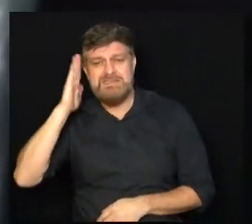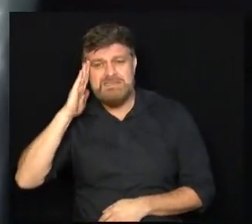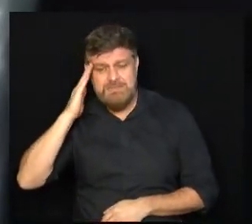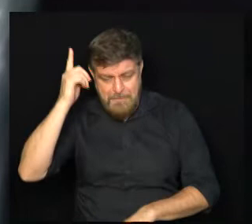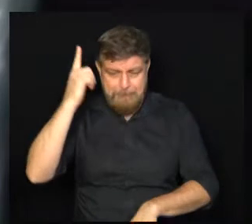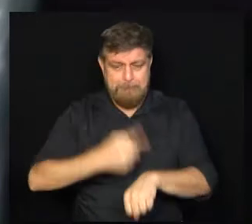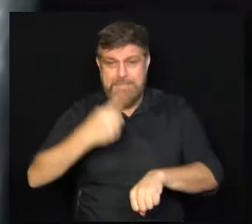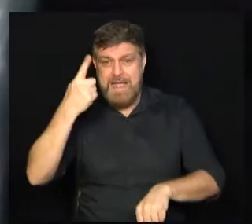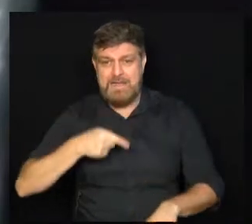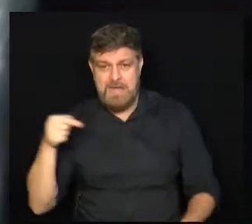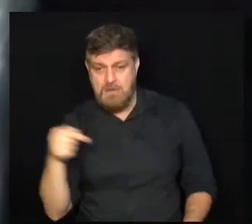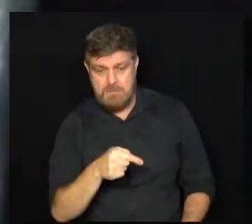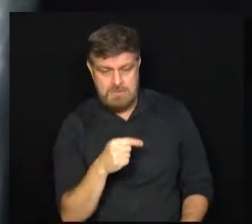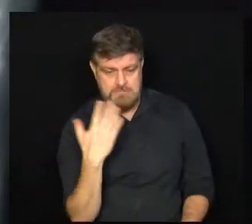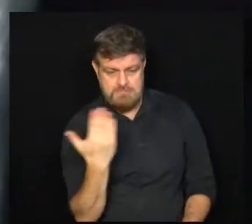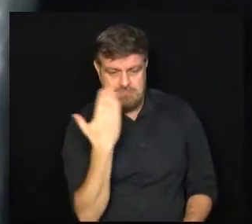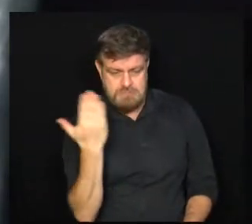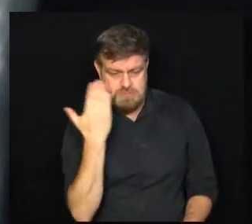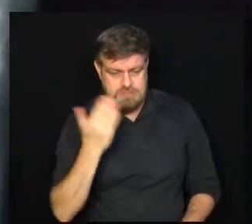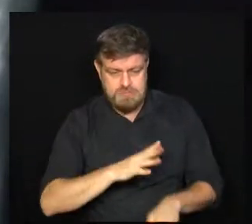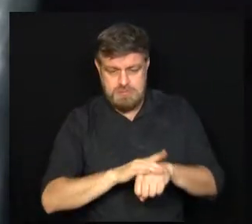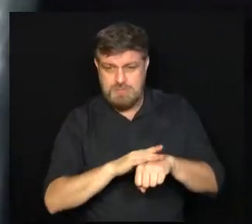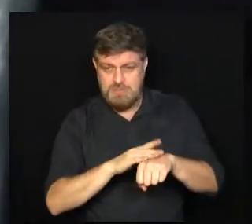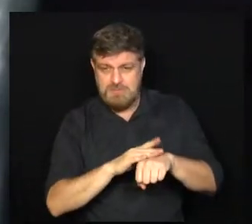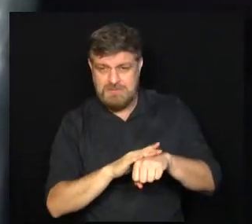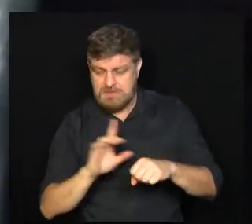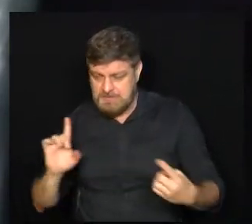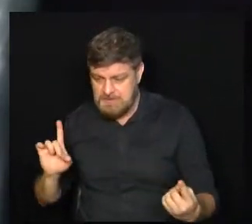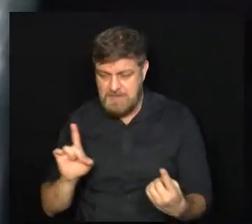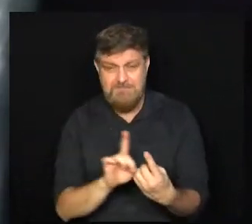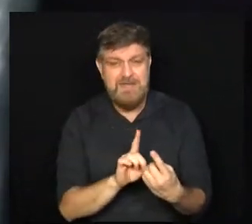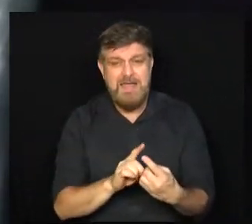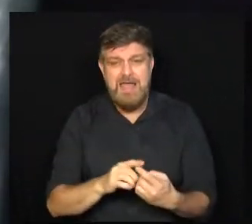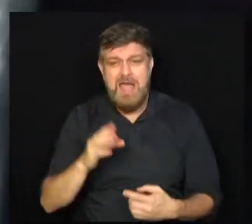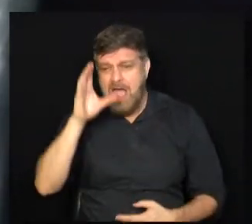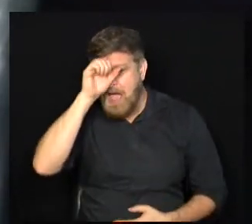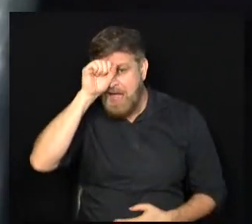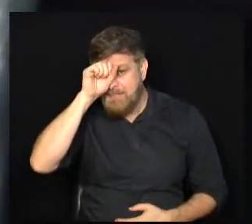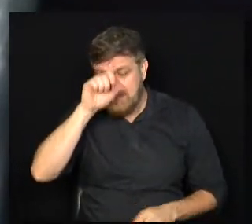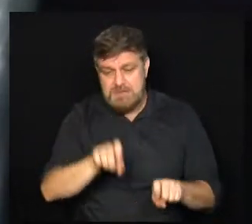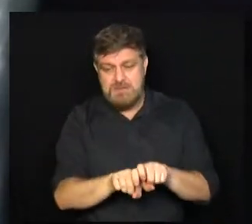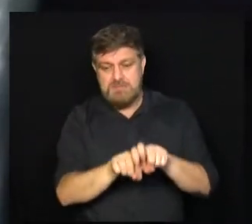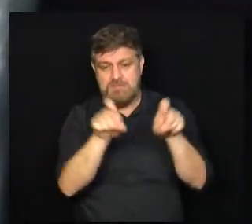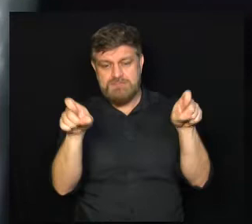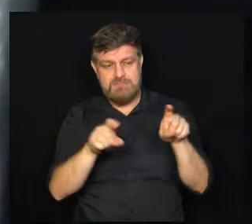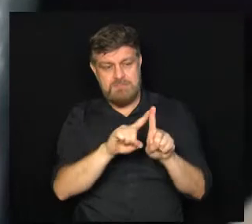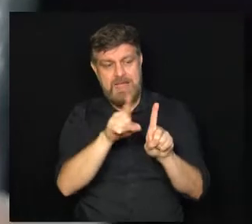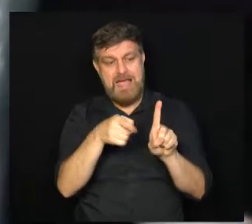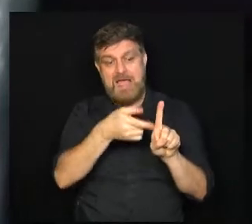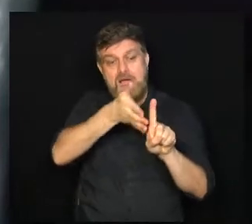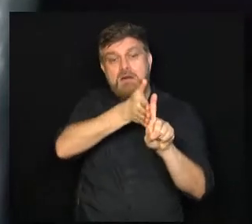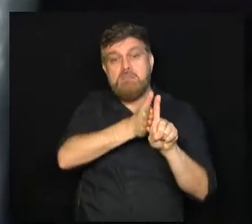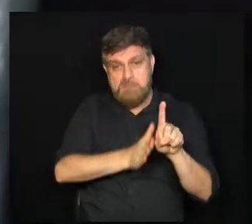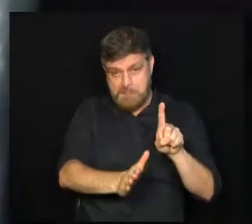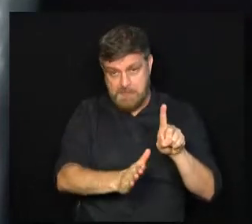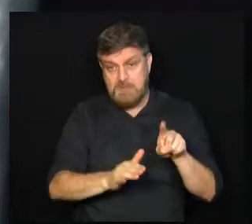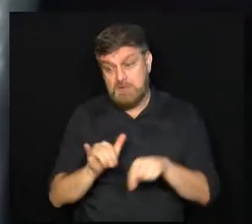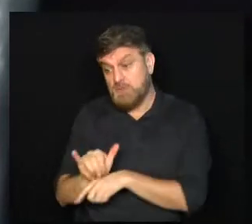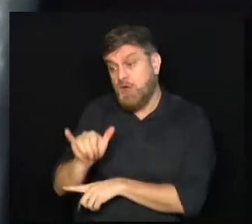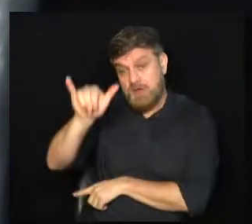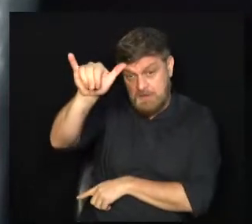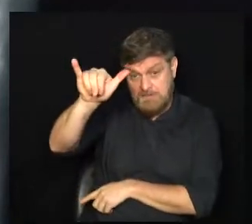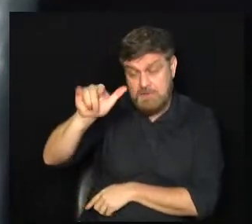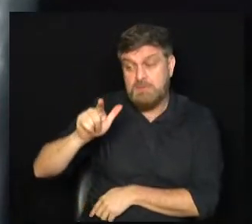emergências clínicas, emergências traumáticas, ele aprende a fazer parto a bordo, se for necessário, e aí vai com